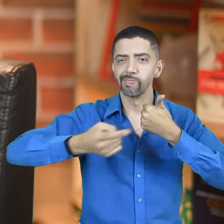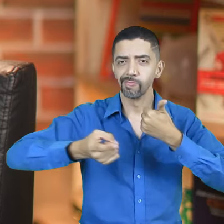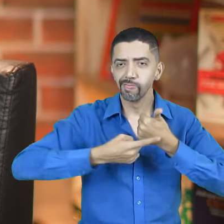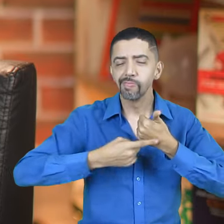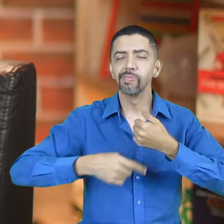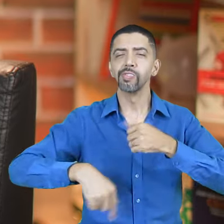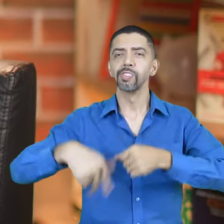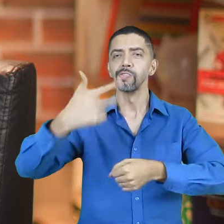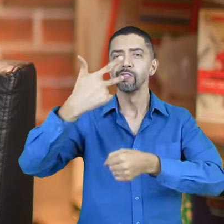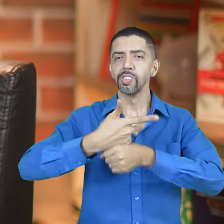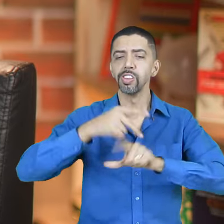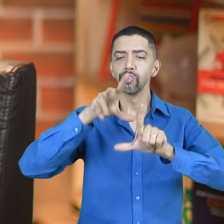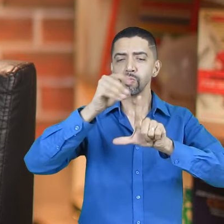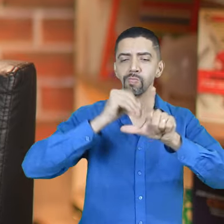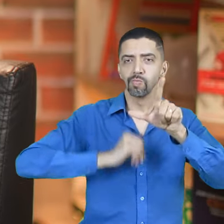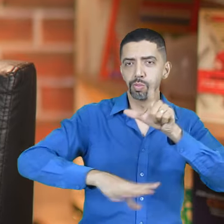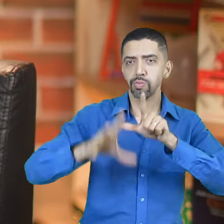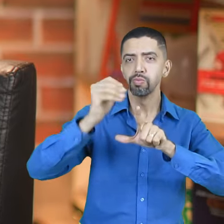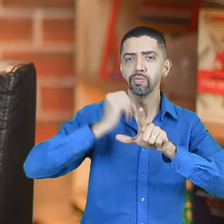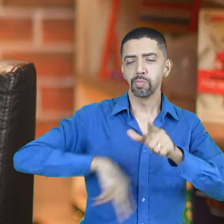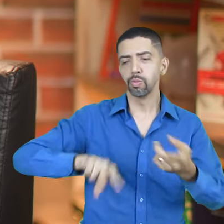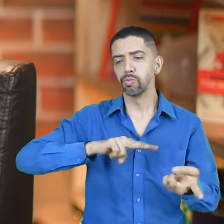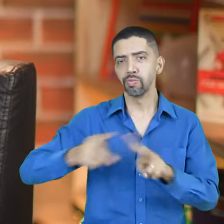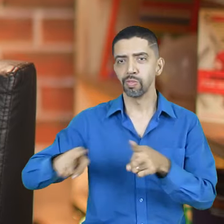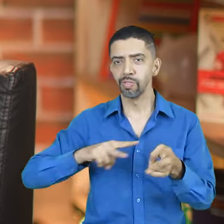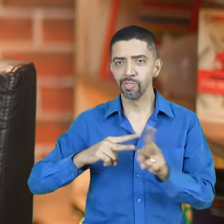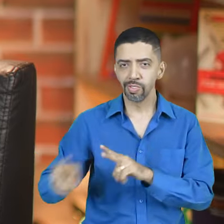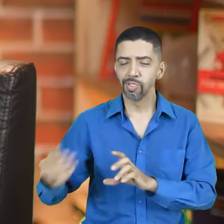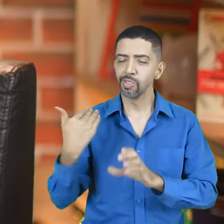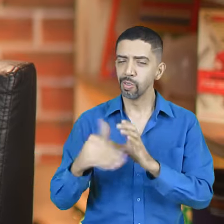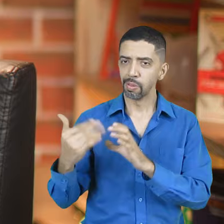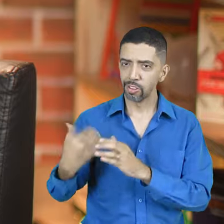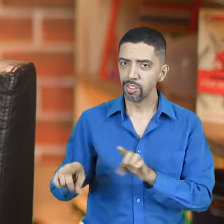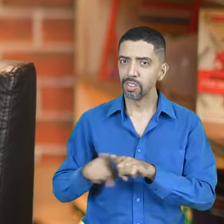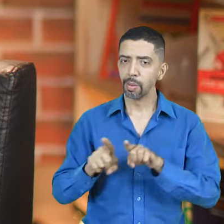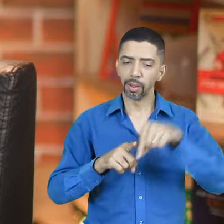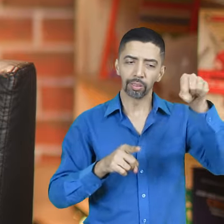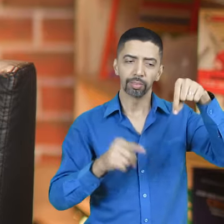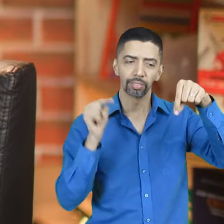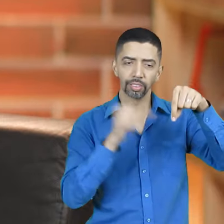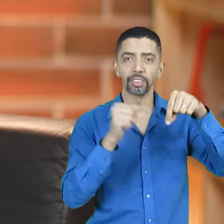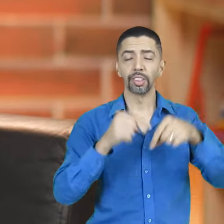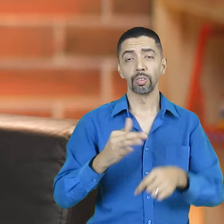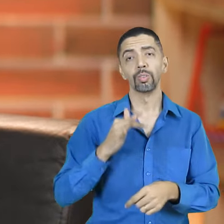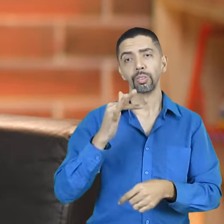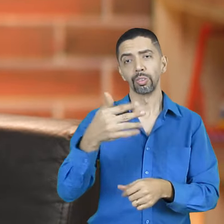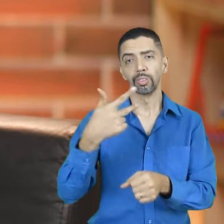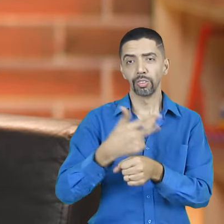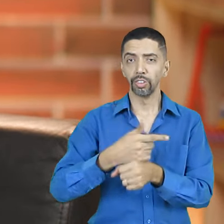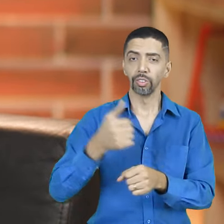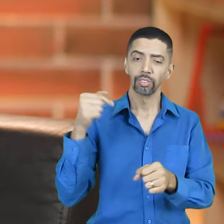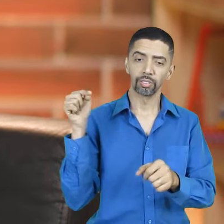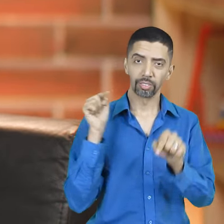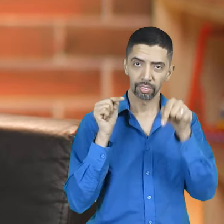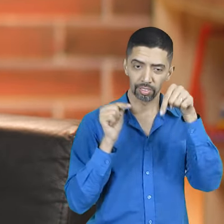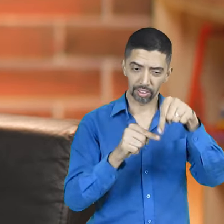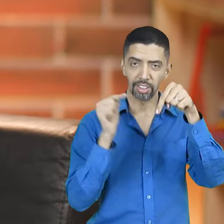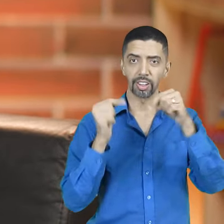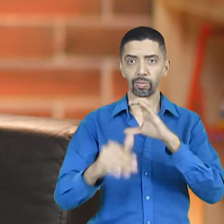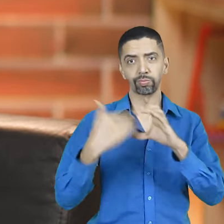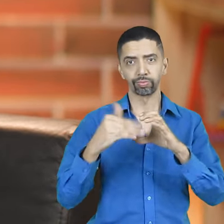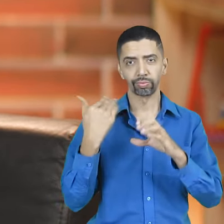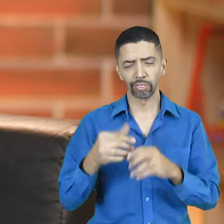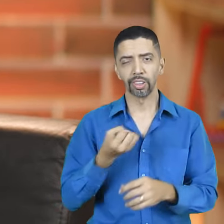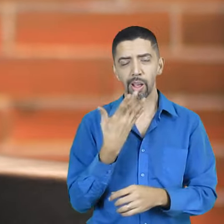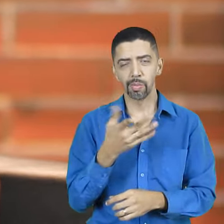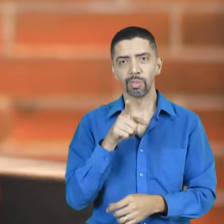compartilhe, acione o sininho para receber minhas próximas notificações e, acima de tudo, faça com que a sua vida seja